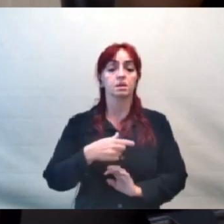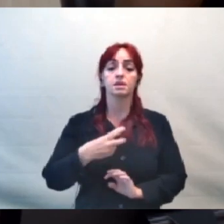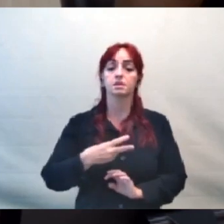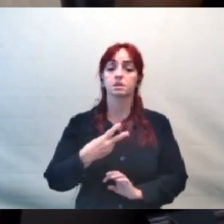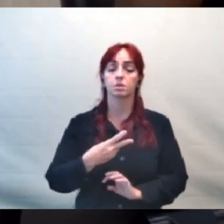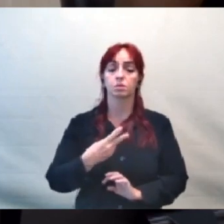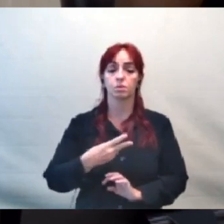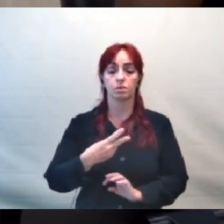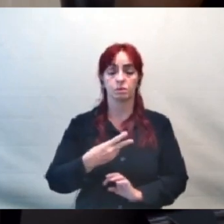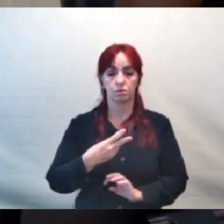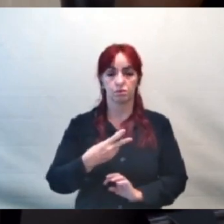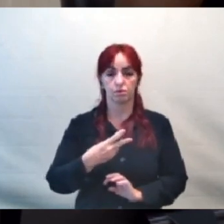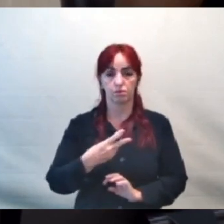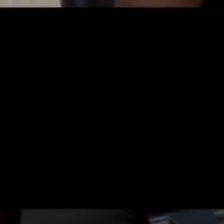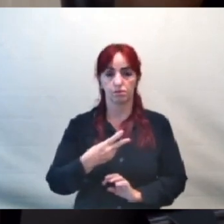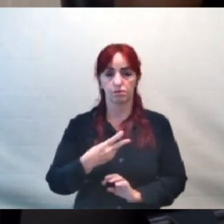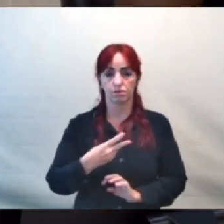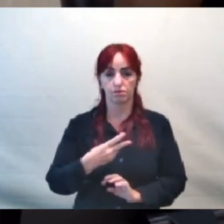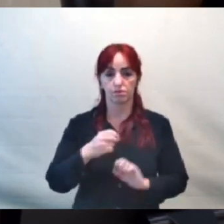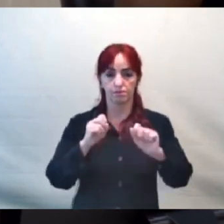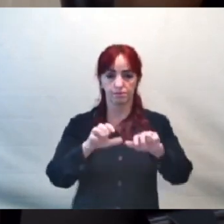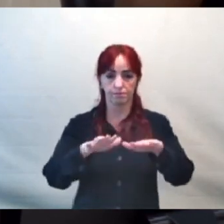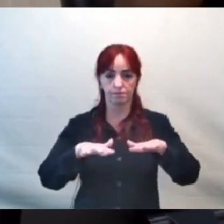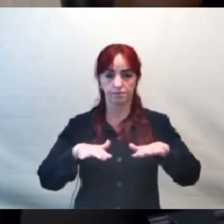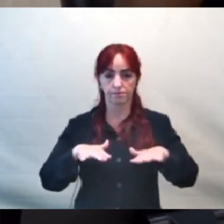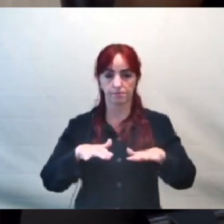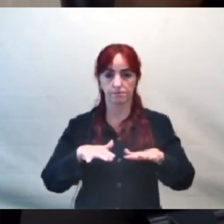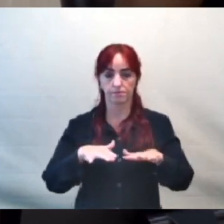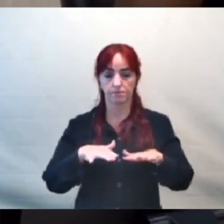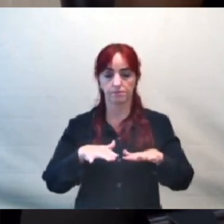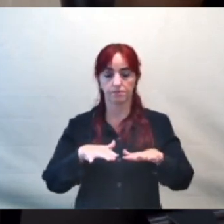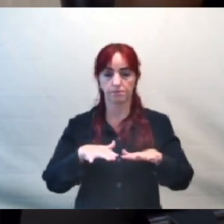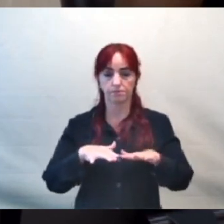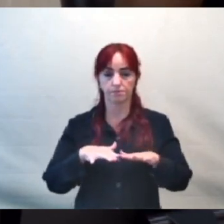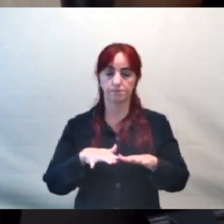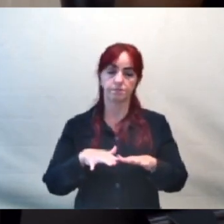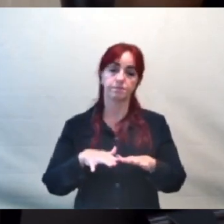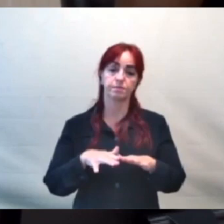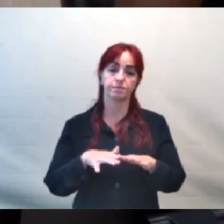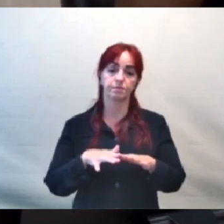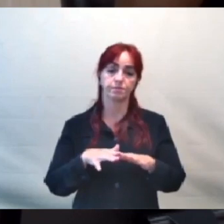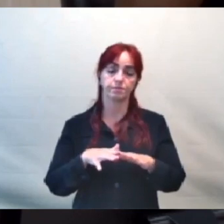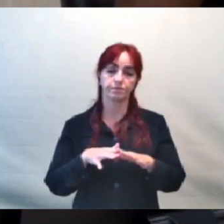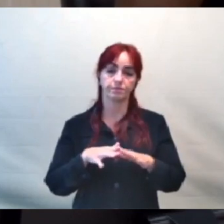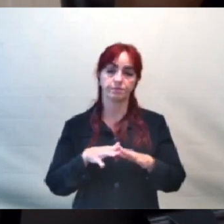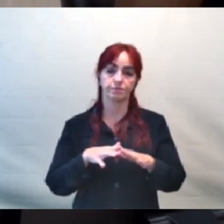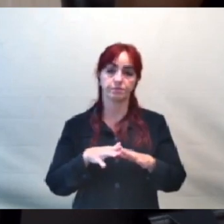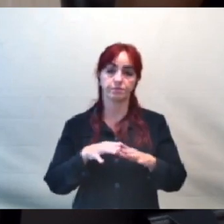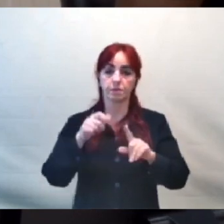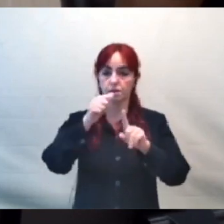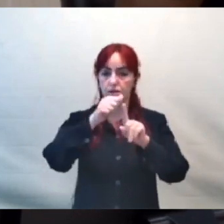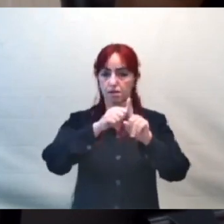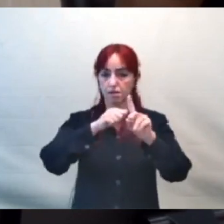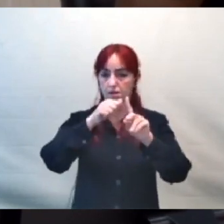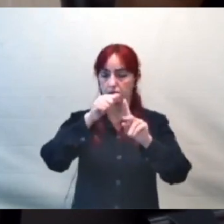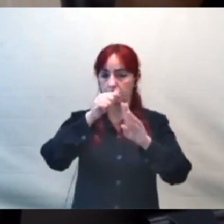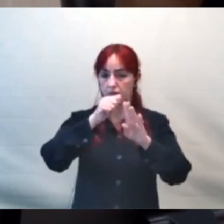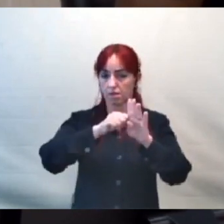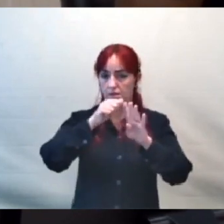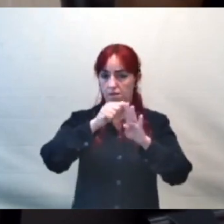A finalidade é realizar a prestação de contas referente ao terceiro quadrimestre de 2023, requerimento de comissão